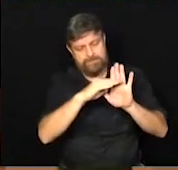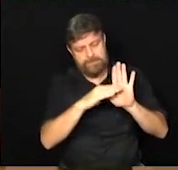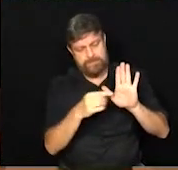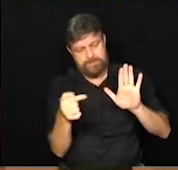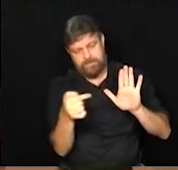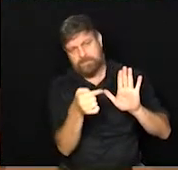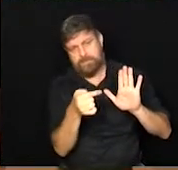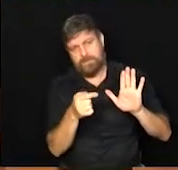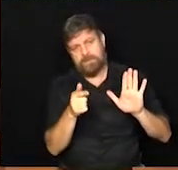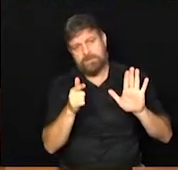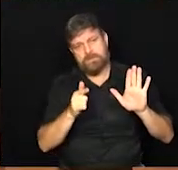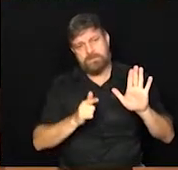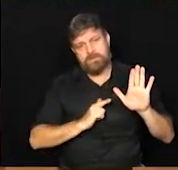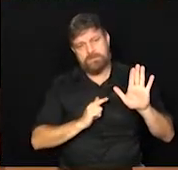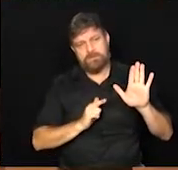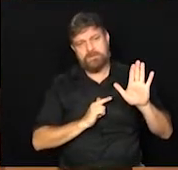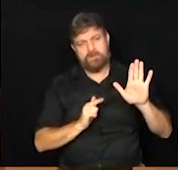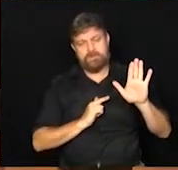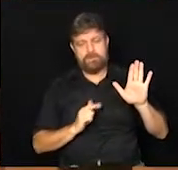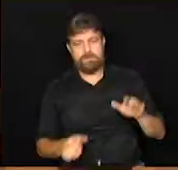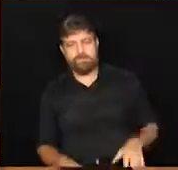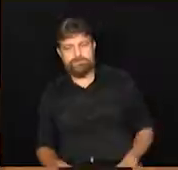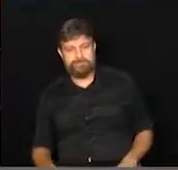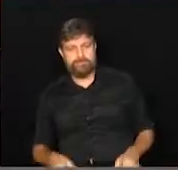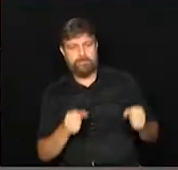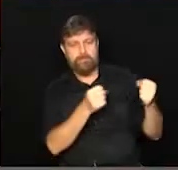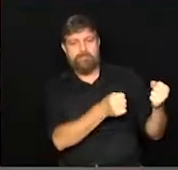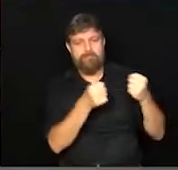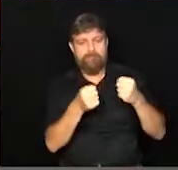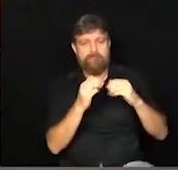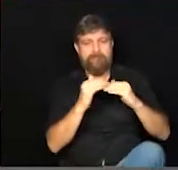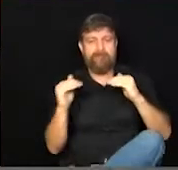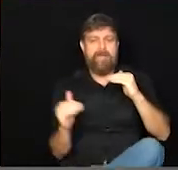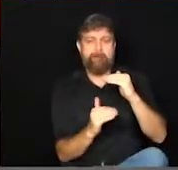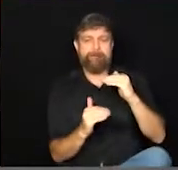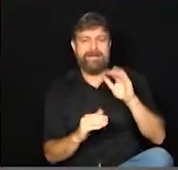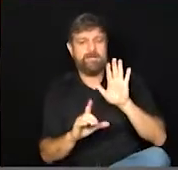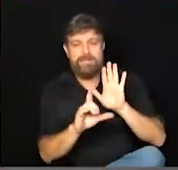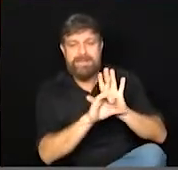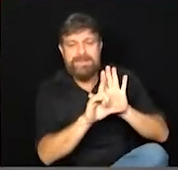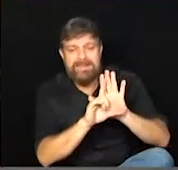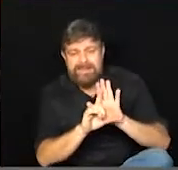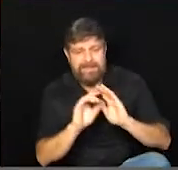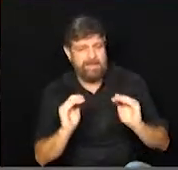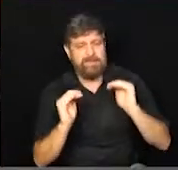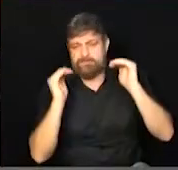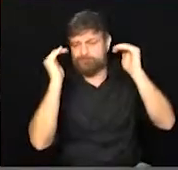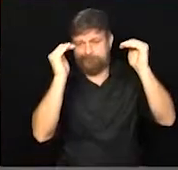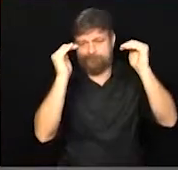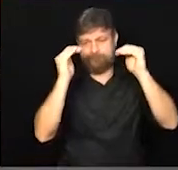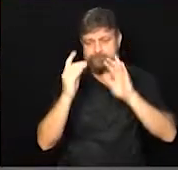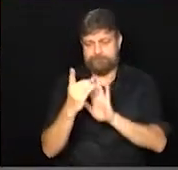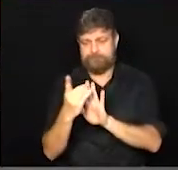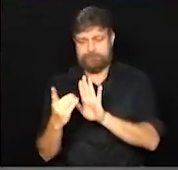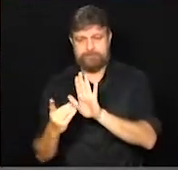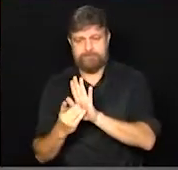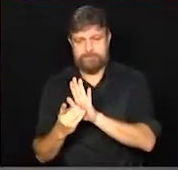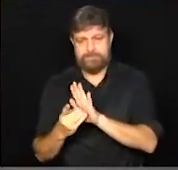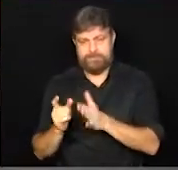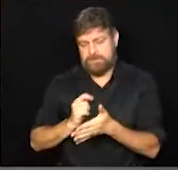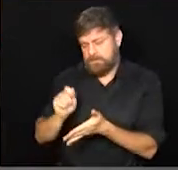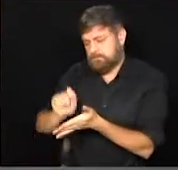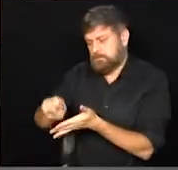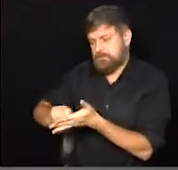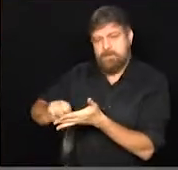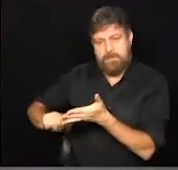tem um poder muito abaixo do que é uma lei, né? Um decreto ele é um ato discricionário que